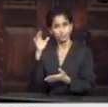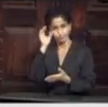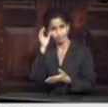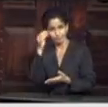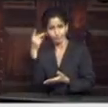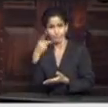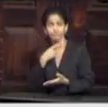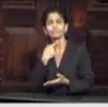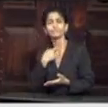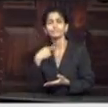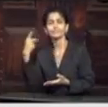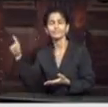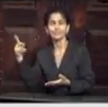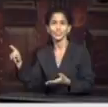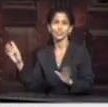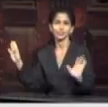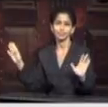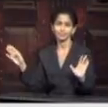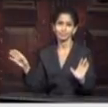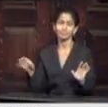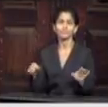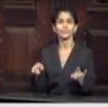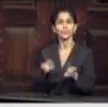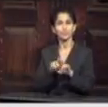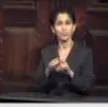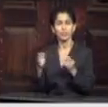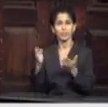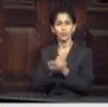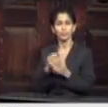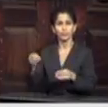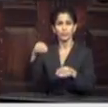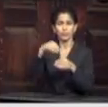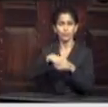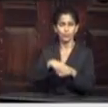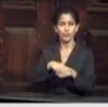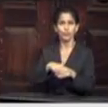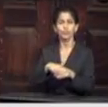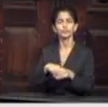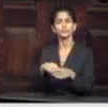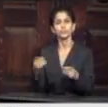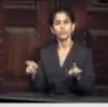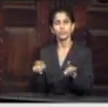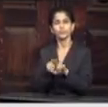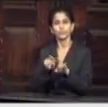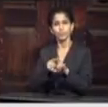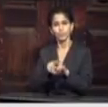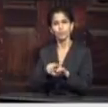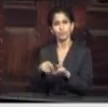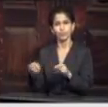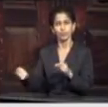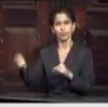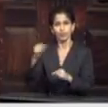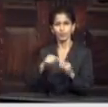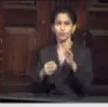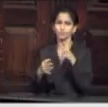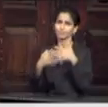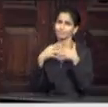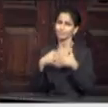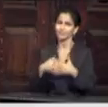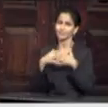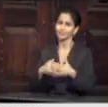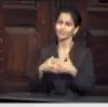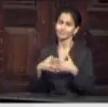só vem aqui e vota, como vem aqui e obstrui, pede para deputado que votou sim na terça-feira, sumir daqui, o deputado